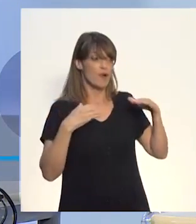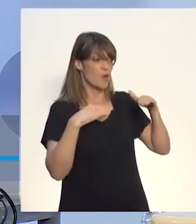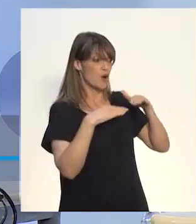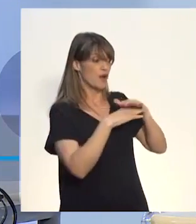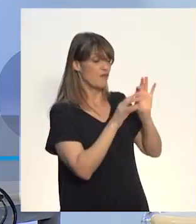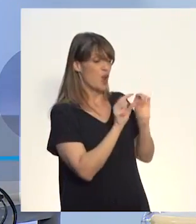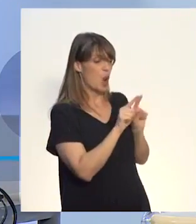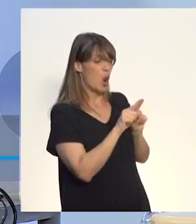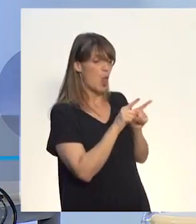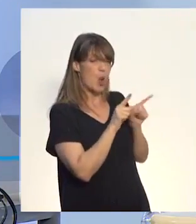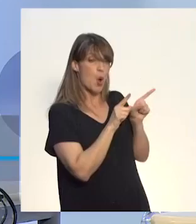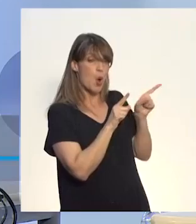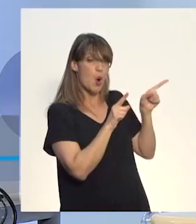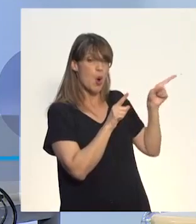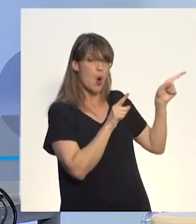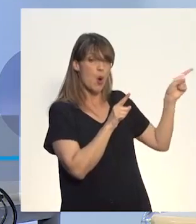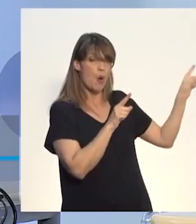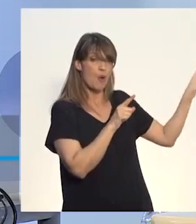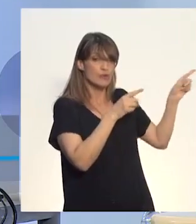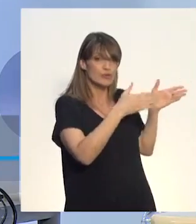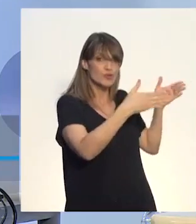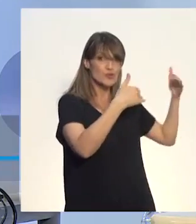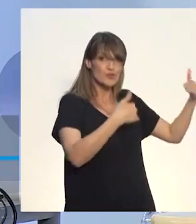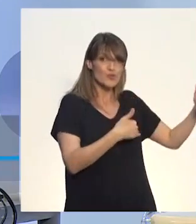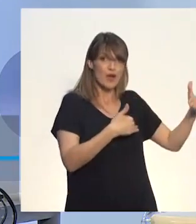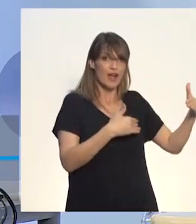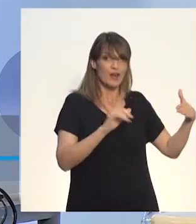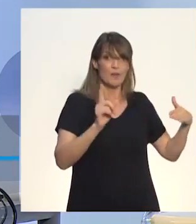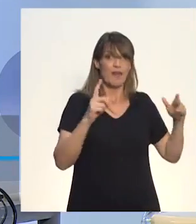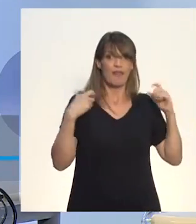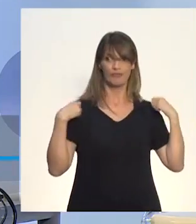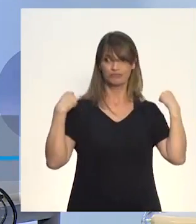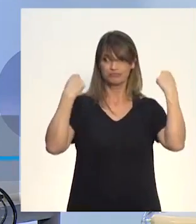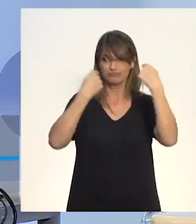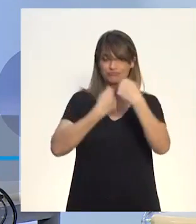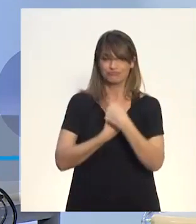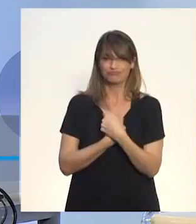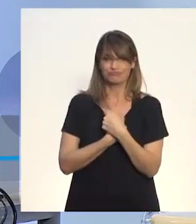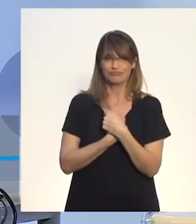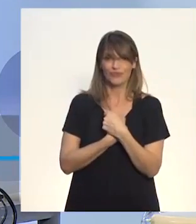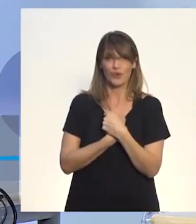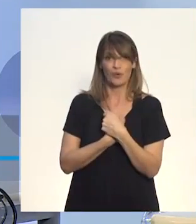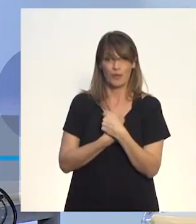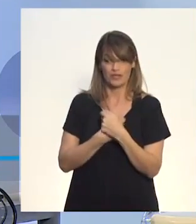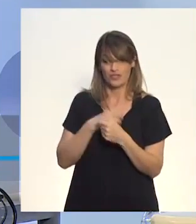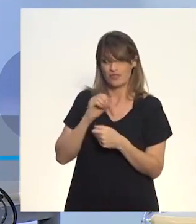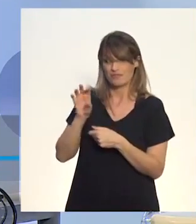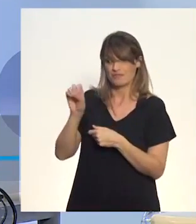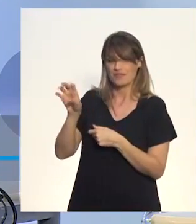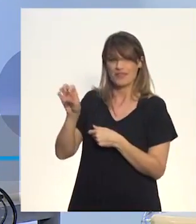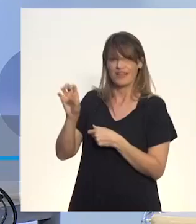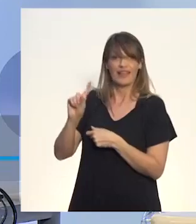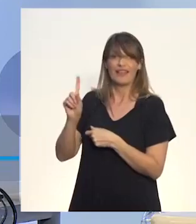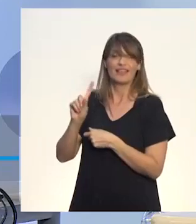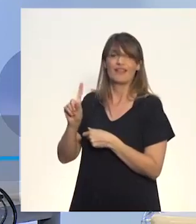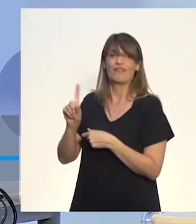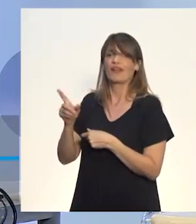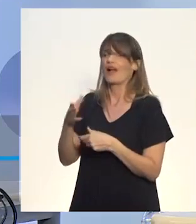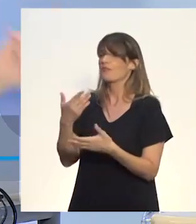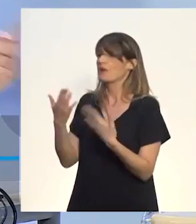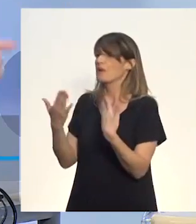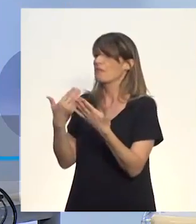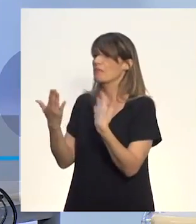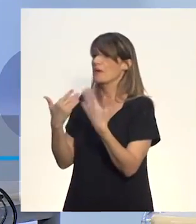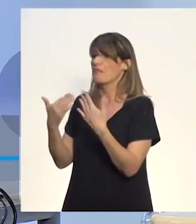do quarto dele, que era para ele não sentir a tentação de se vestir com roupa de sair na rua, né? E não passar o dia todo na rua batendo